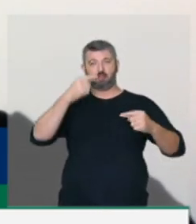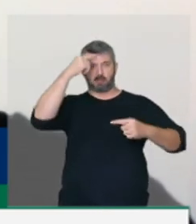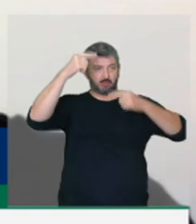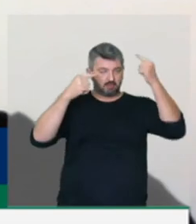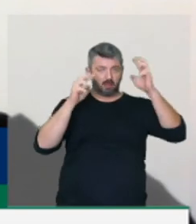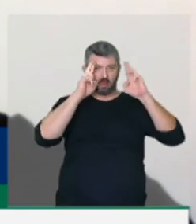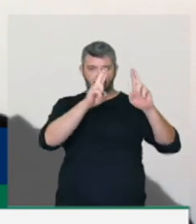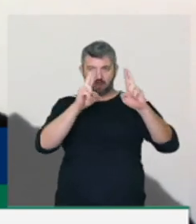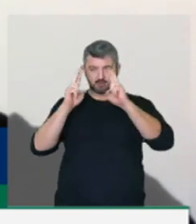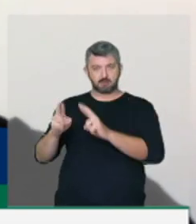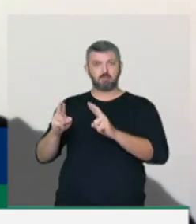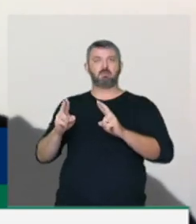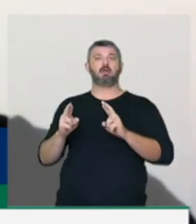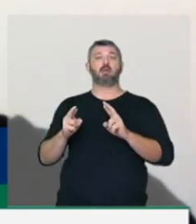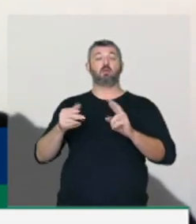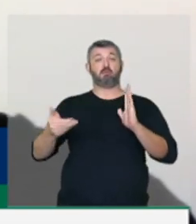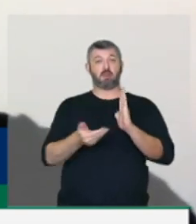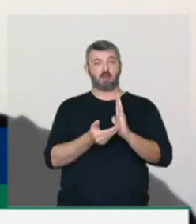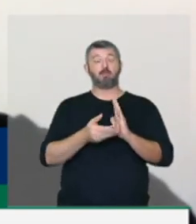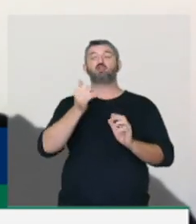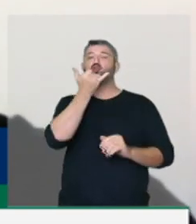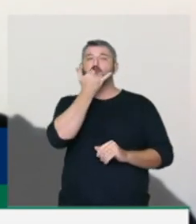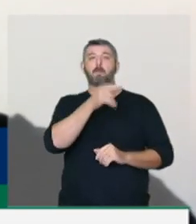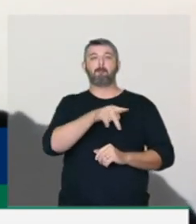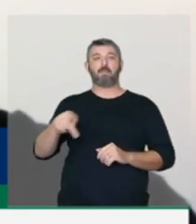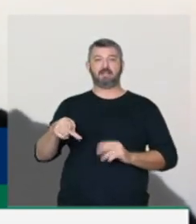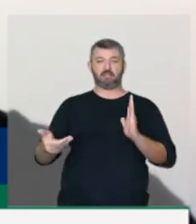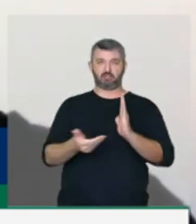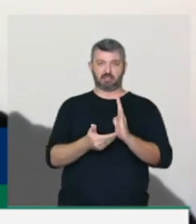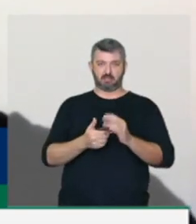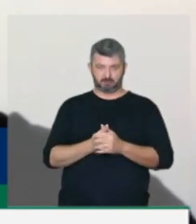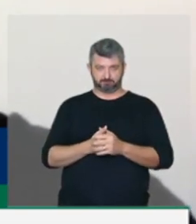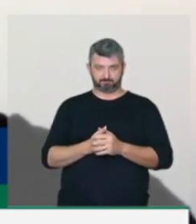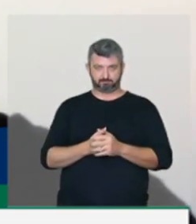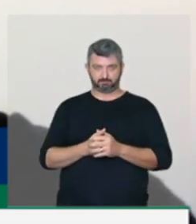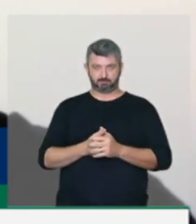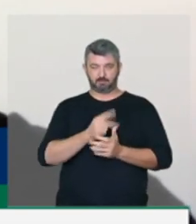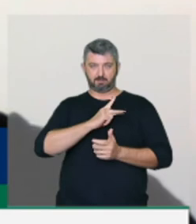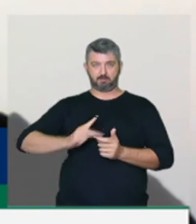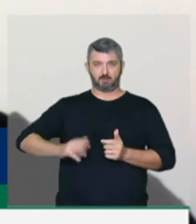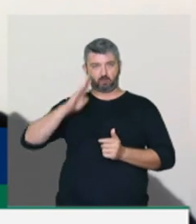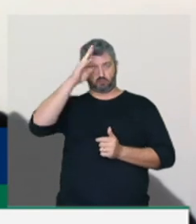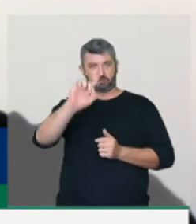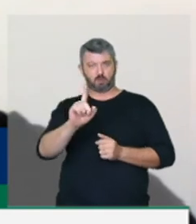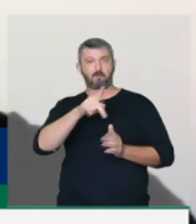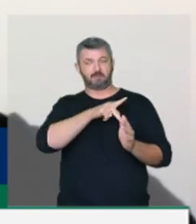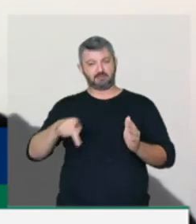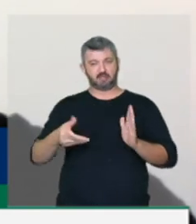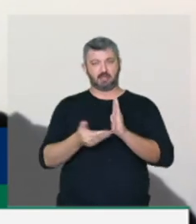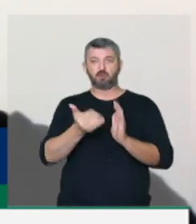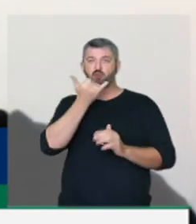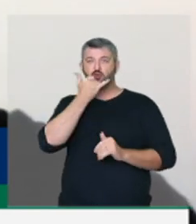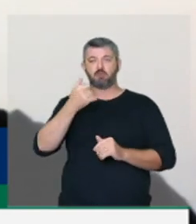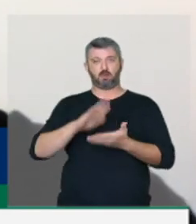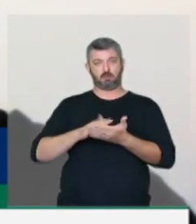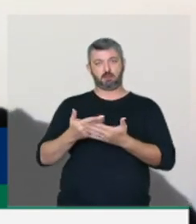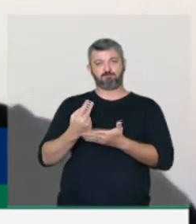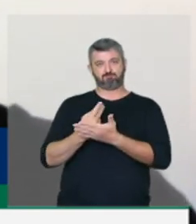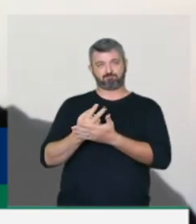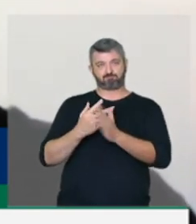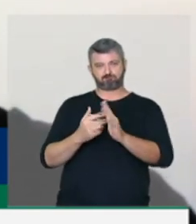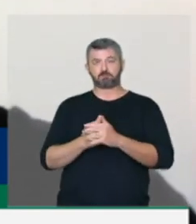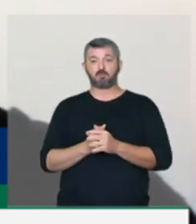vai prevalecer na Câmara. Eu acredito, presidente, e no início do meu mandato, no início do mandato que eu fui constituído, eu